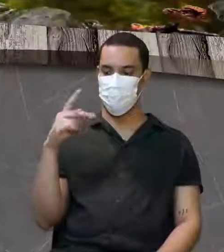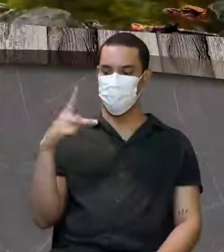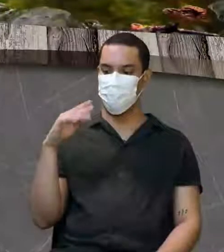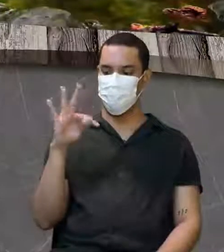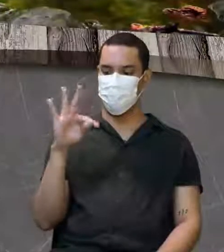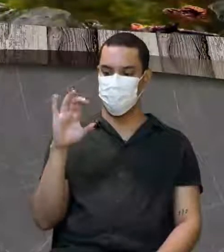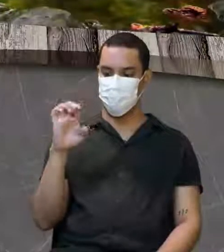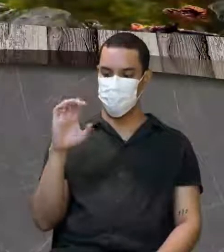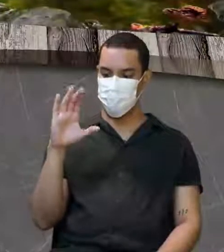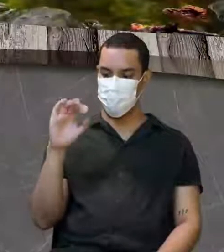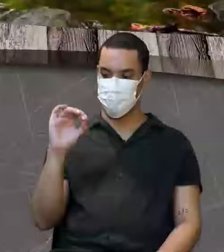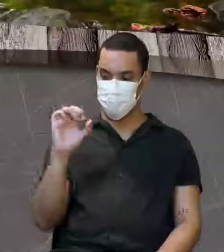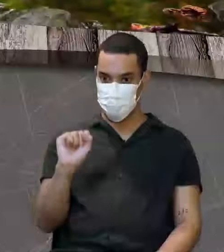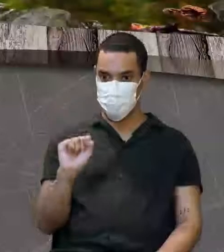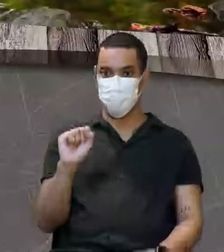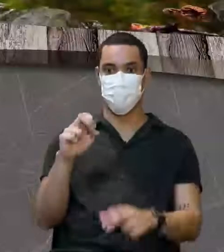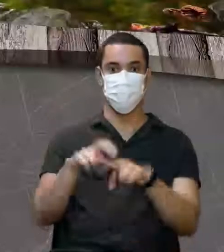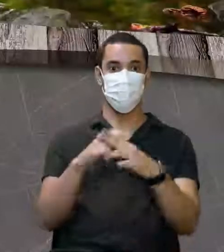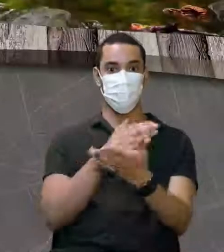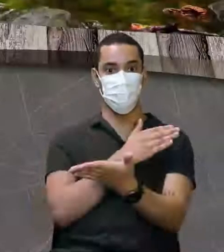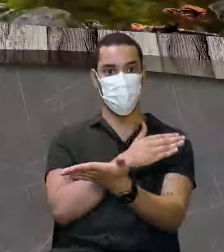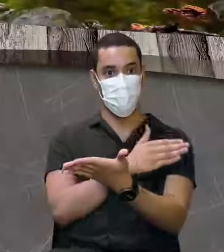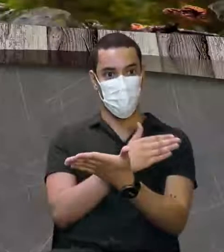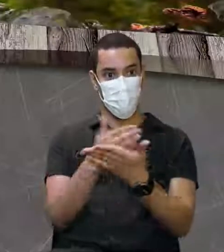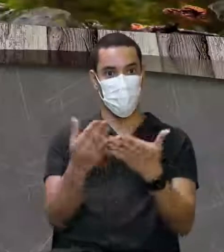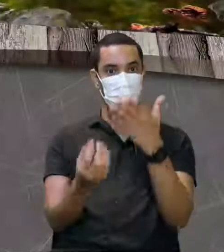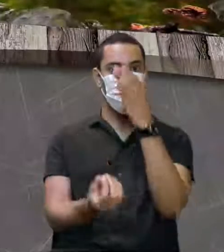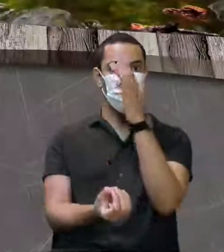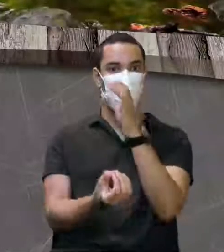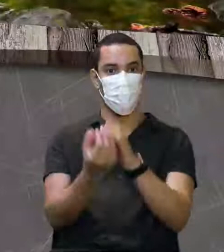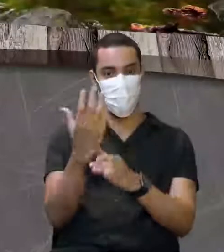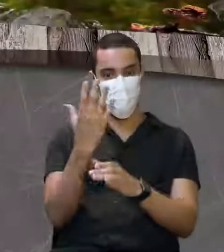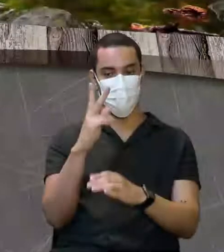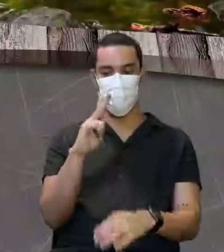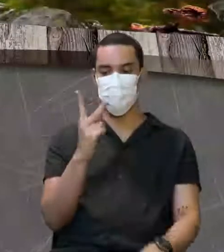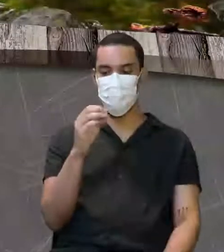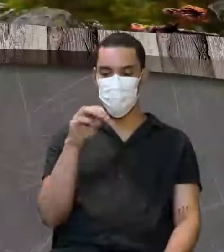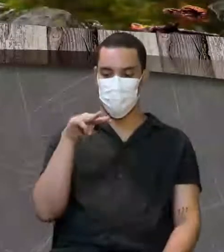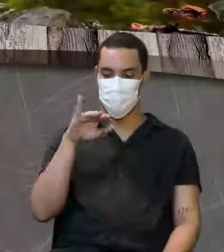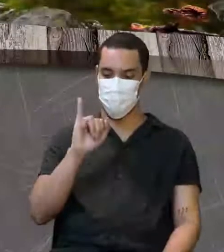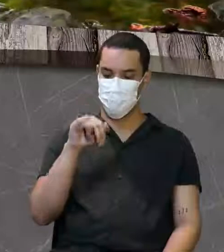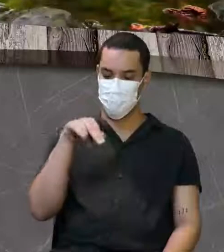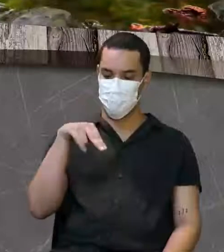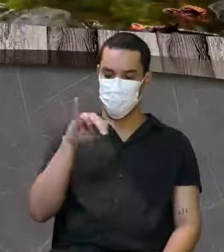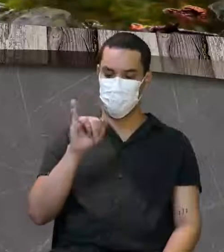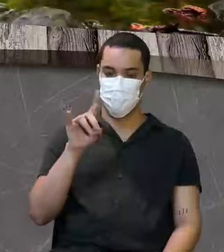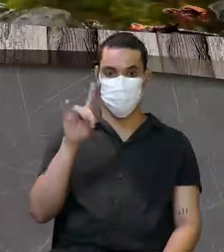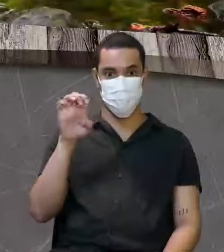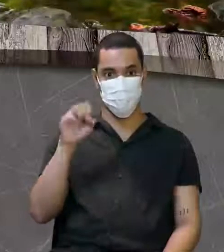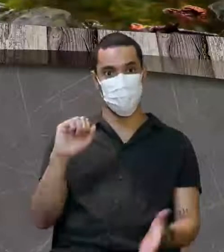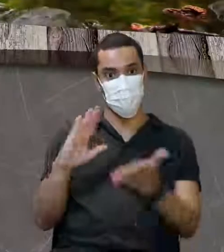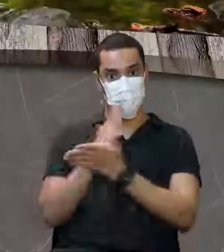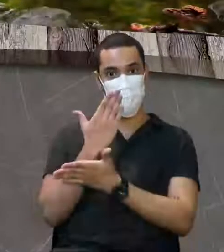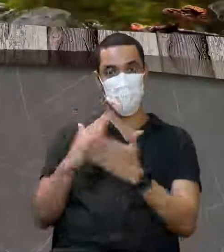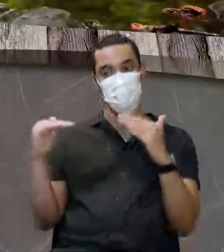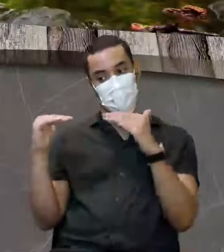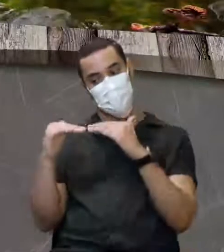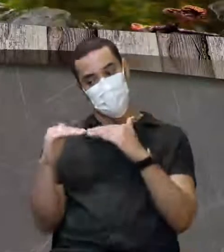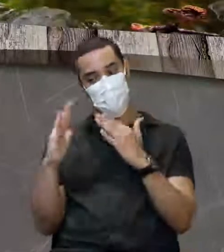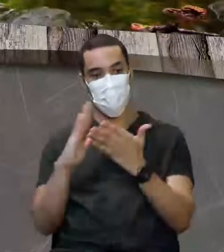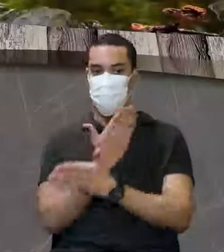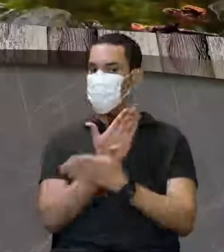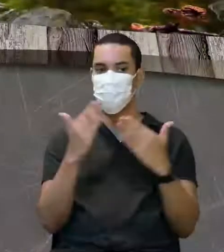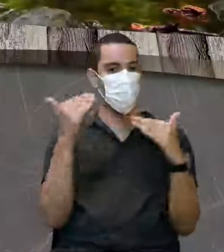grupo que começou, então, o processo de formação dos hominídeos, né? Segundo muitos concordam, outros grupos menores não